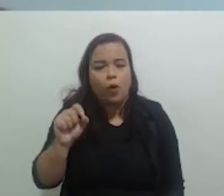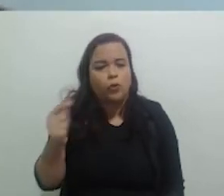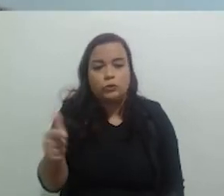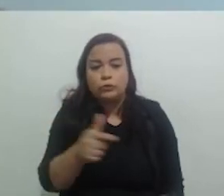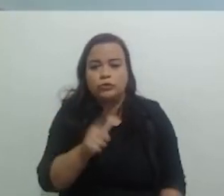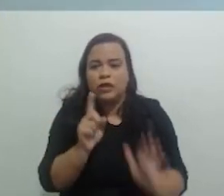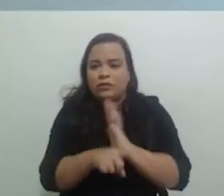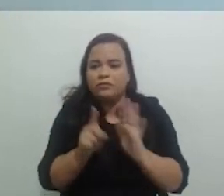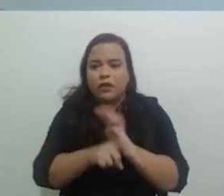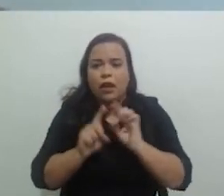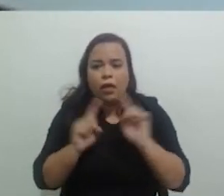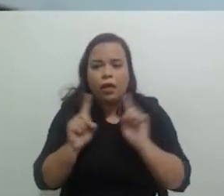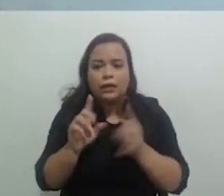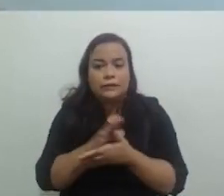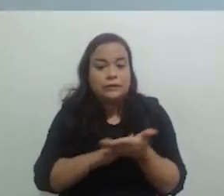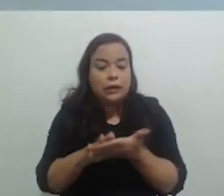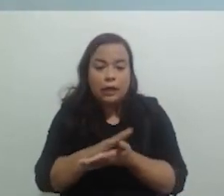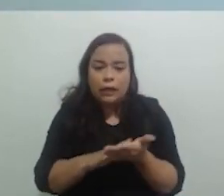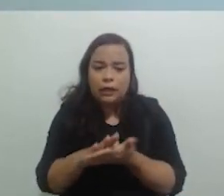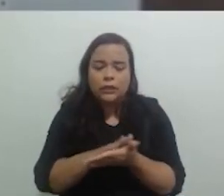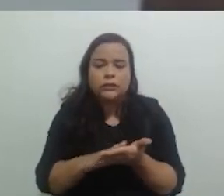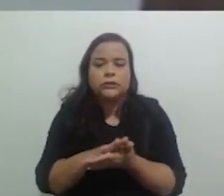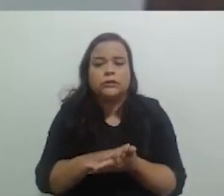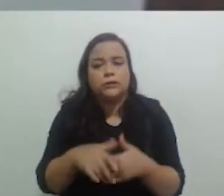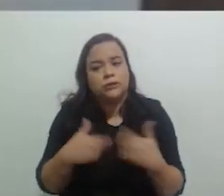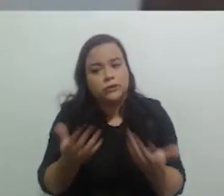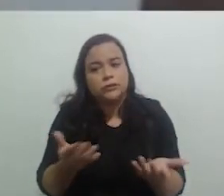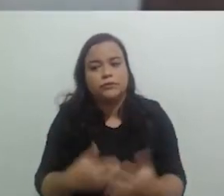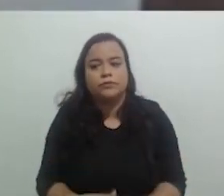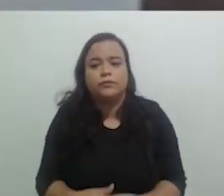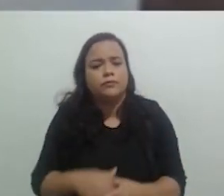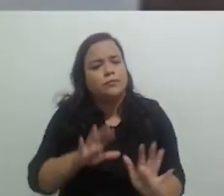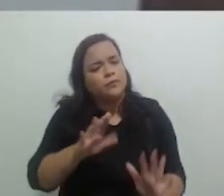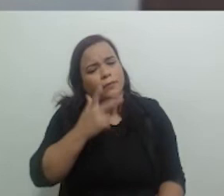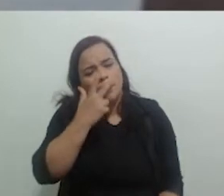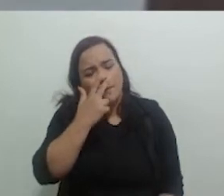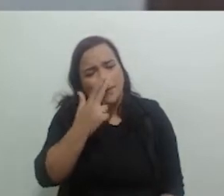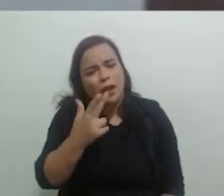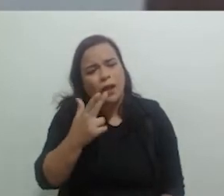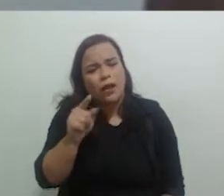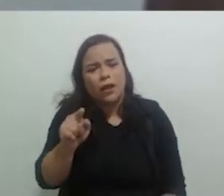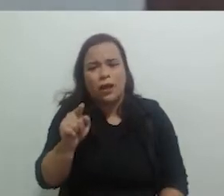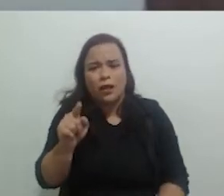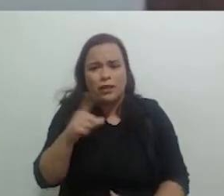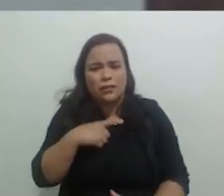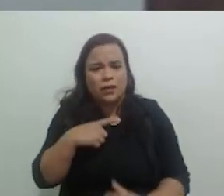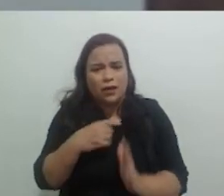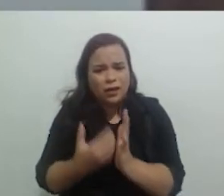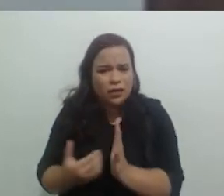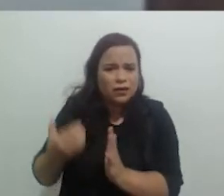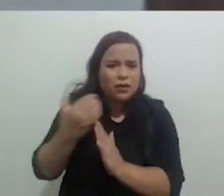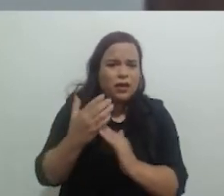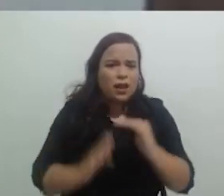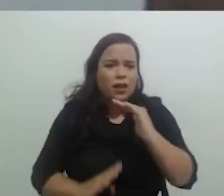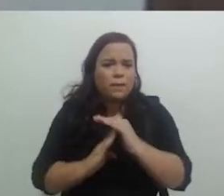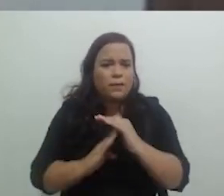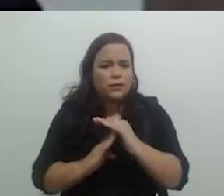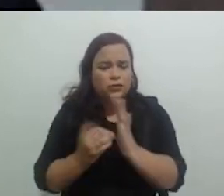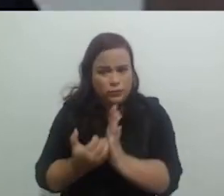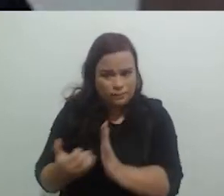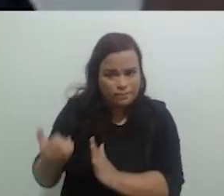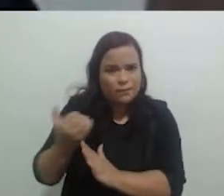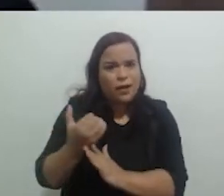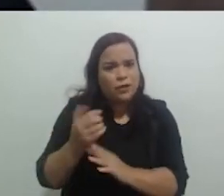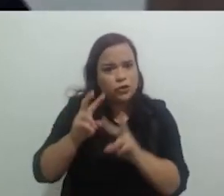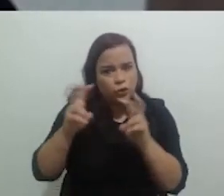Nada foi. Então, me parece que a matéria ultrapassa os limites da questão da discussão em relação ao conflito em si. Porque